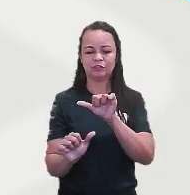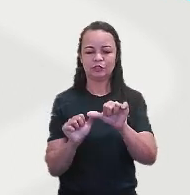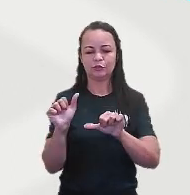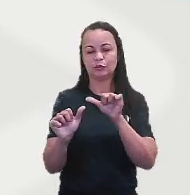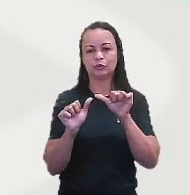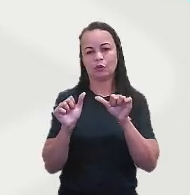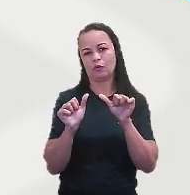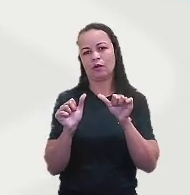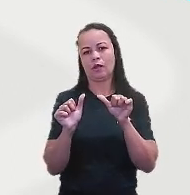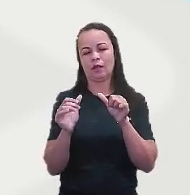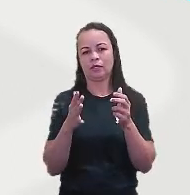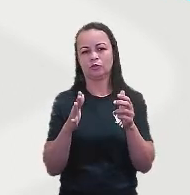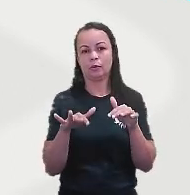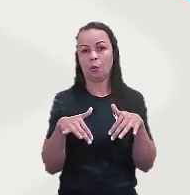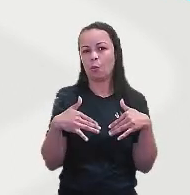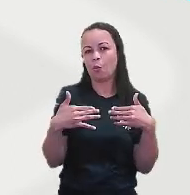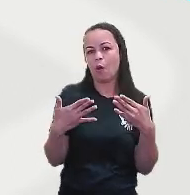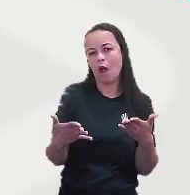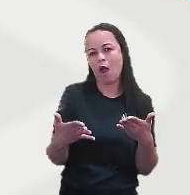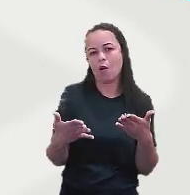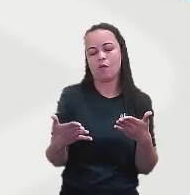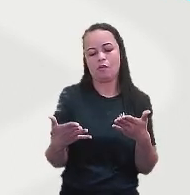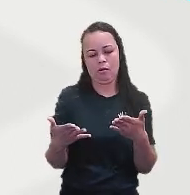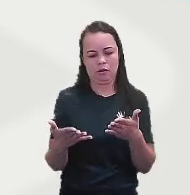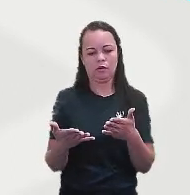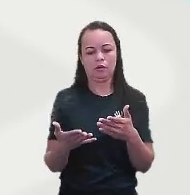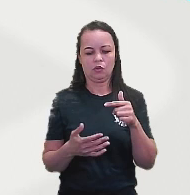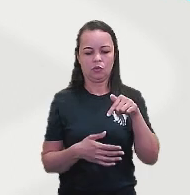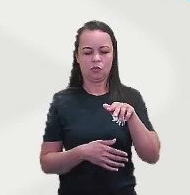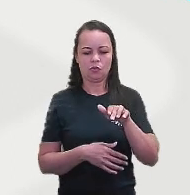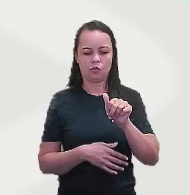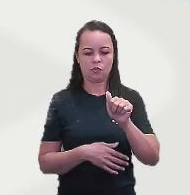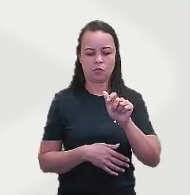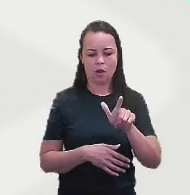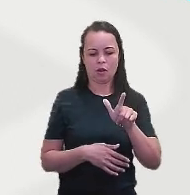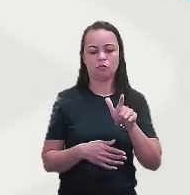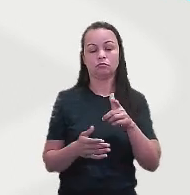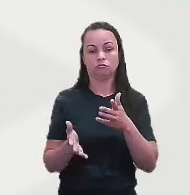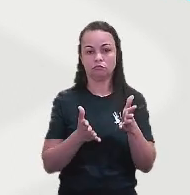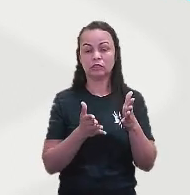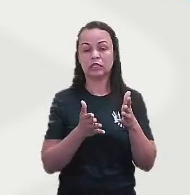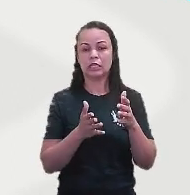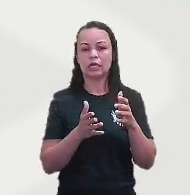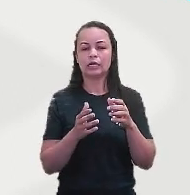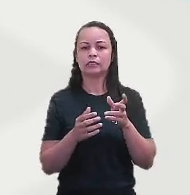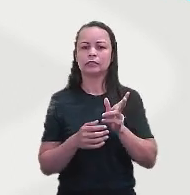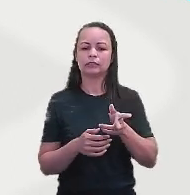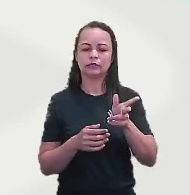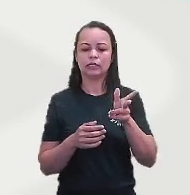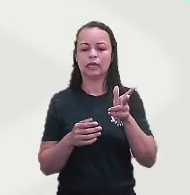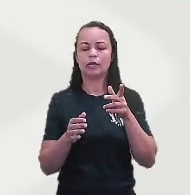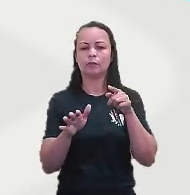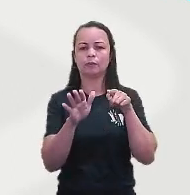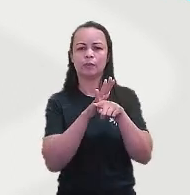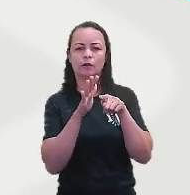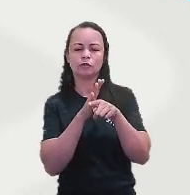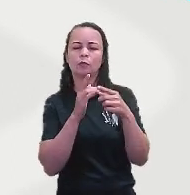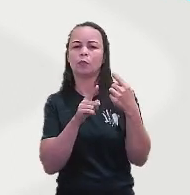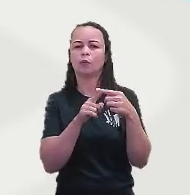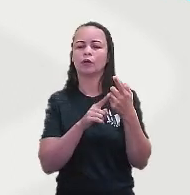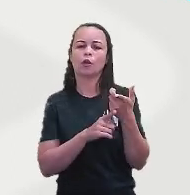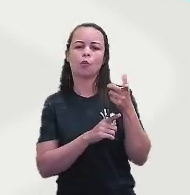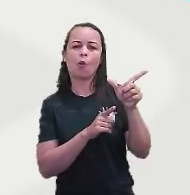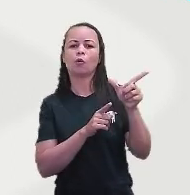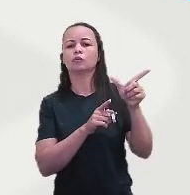aí pela qual. No caso, a razão pela qual se premiou Pamuk é clara. Mas sempre haverá quem pergunte por que não foi o